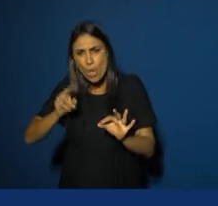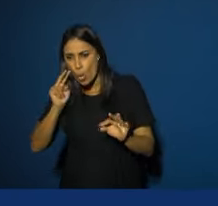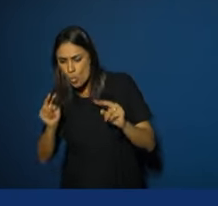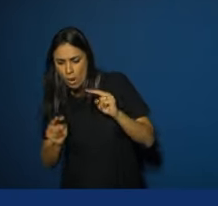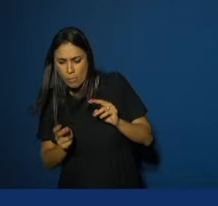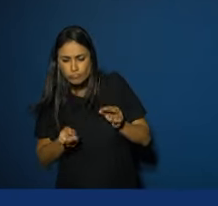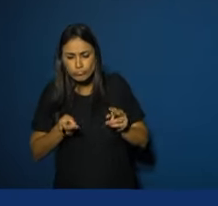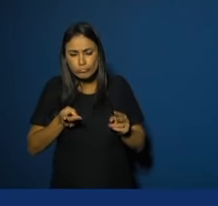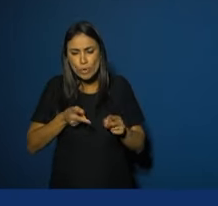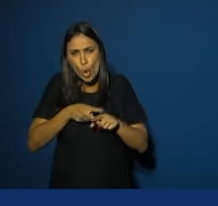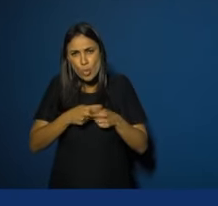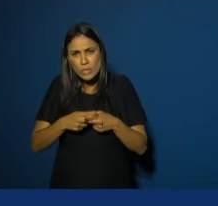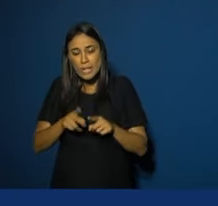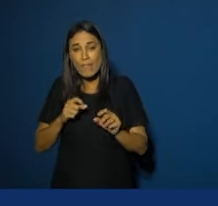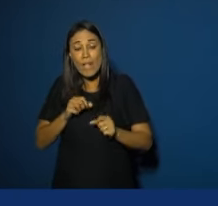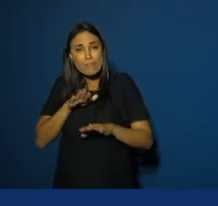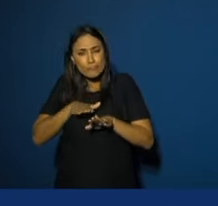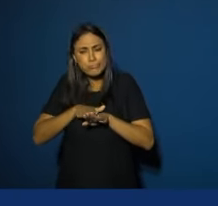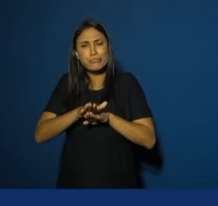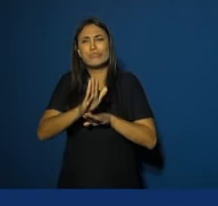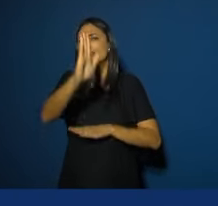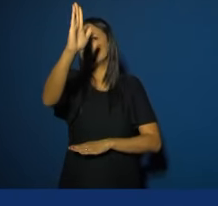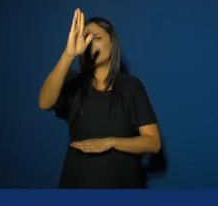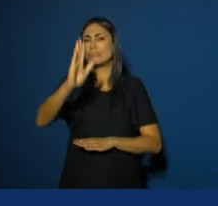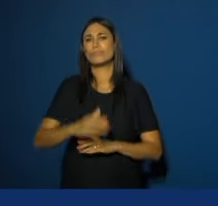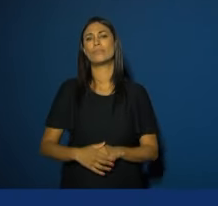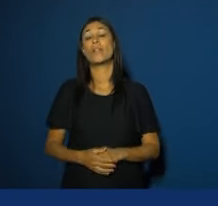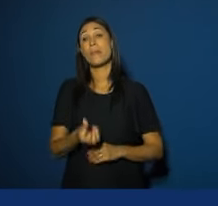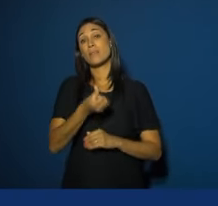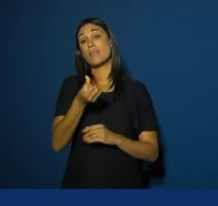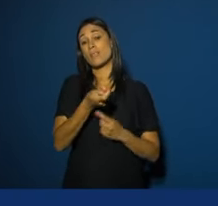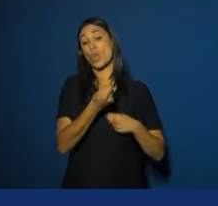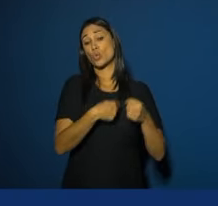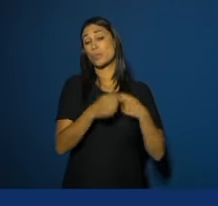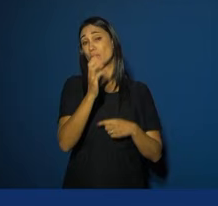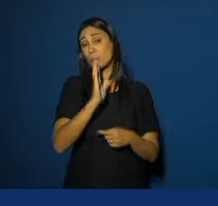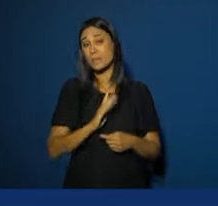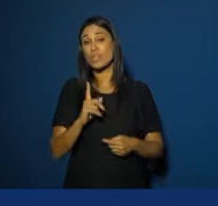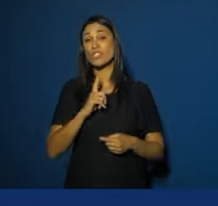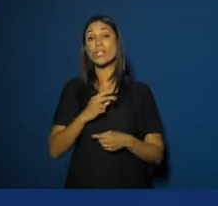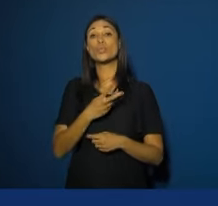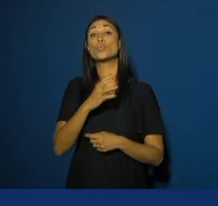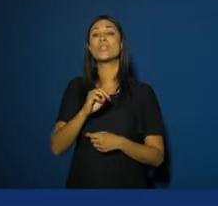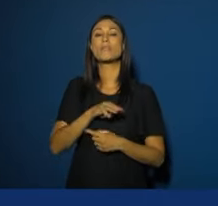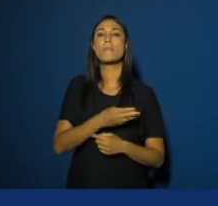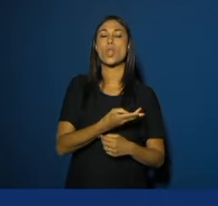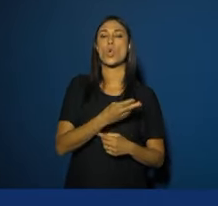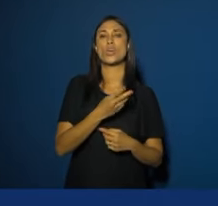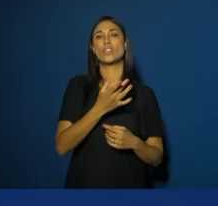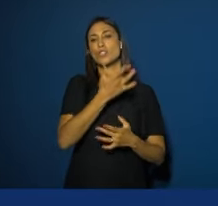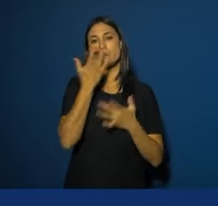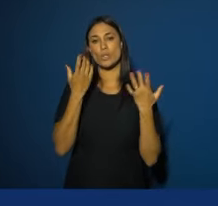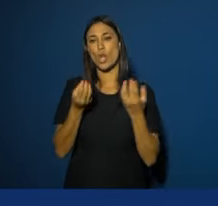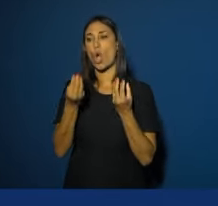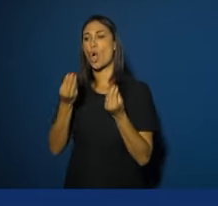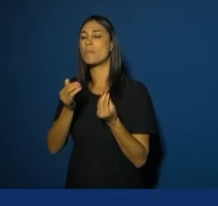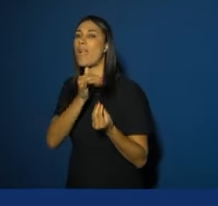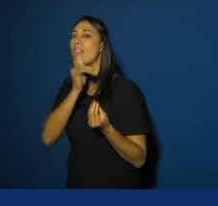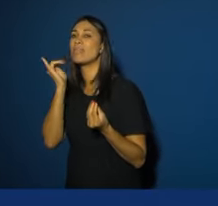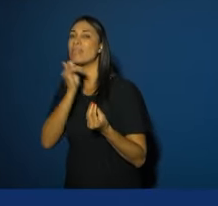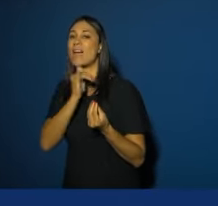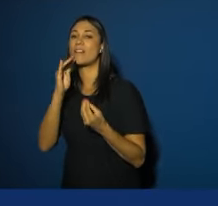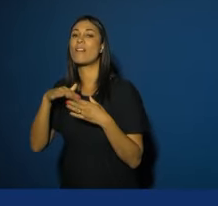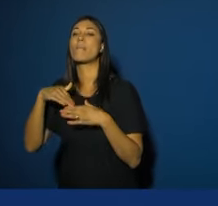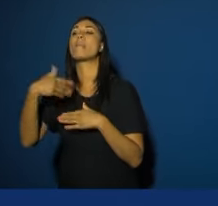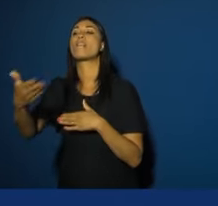pneu der um negocinho Ele vai e vai pra sexta economia a gente tem 200 milhões de habitantes como que a Itália vai ficar na nossa frente